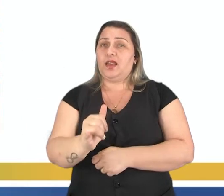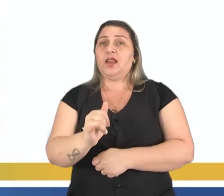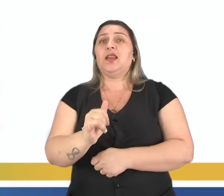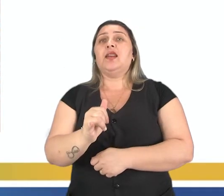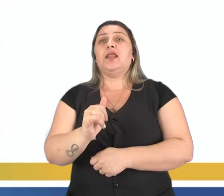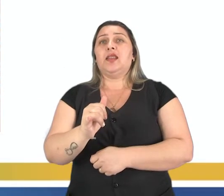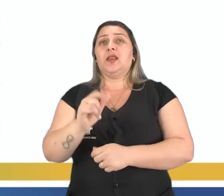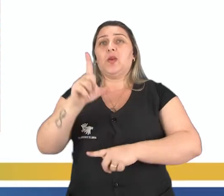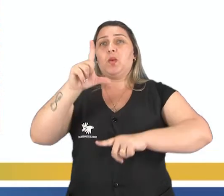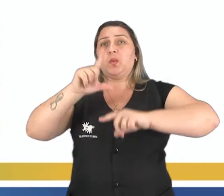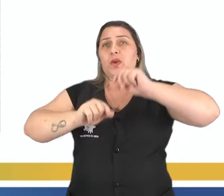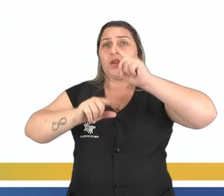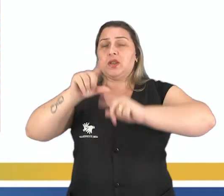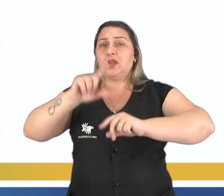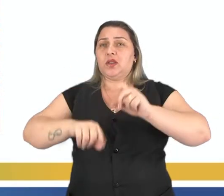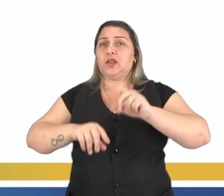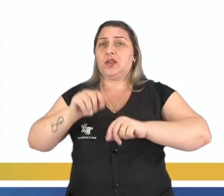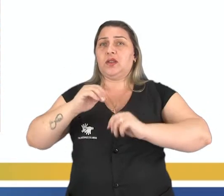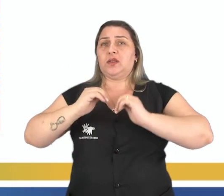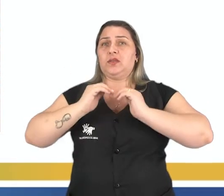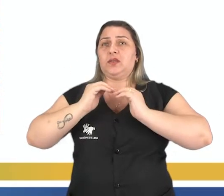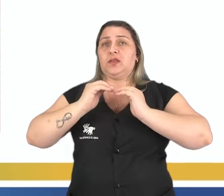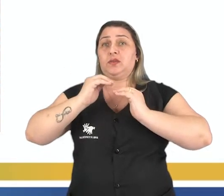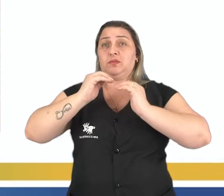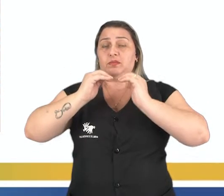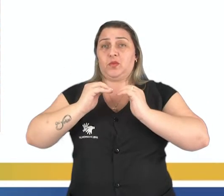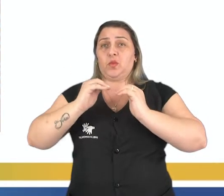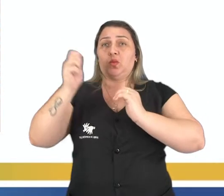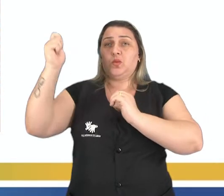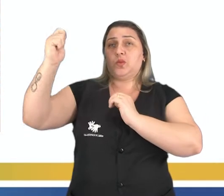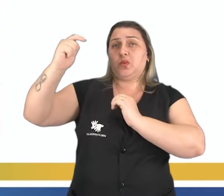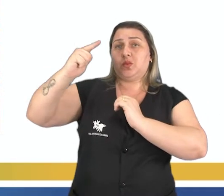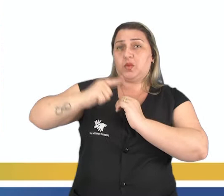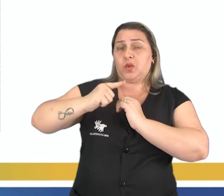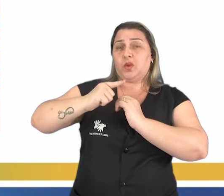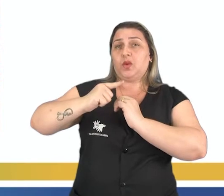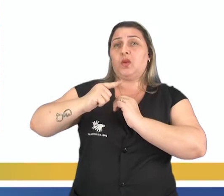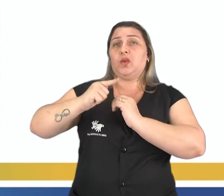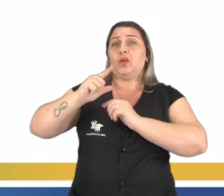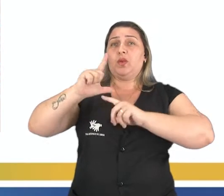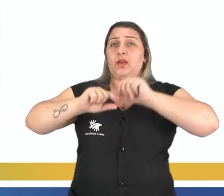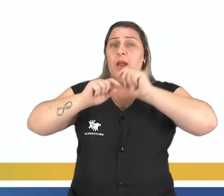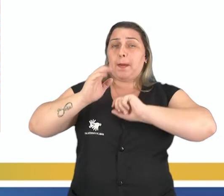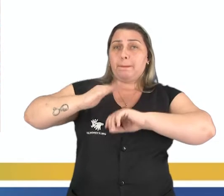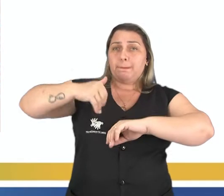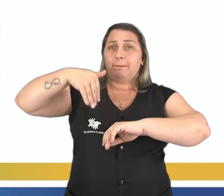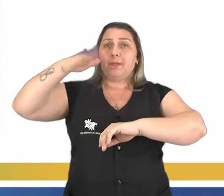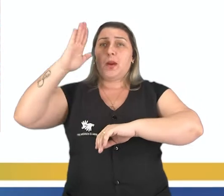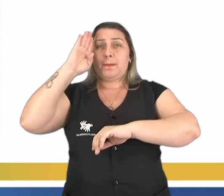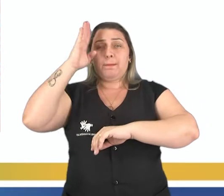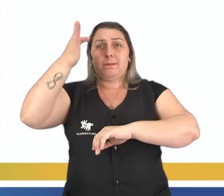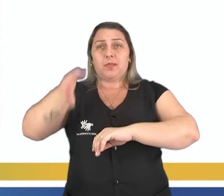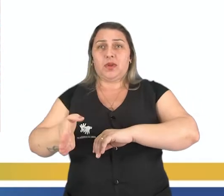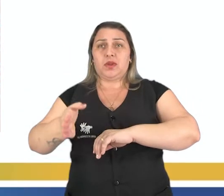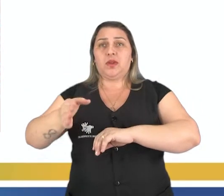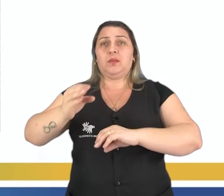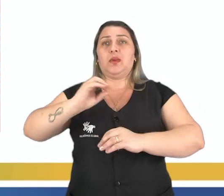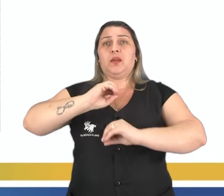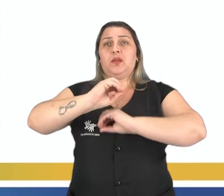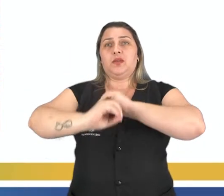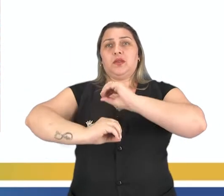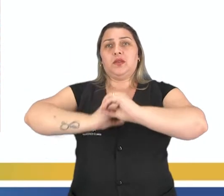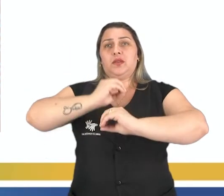uma estrela estável. O Sol, ela é a nossa estrela maior, tá? Nossa estrela principal do sistema